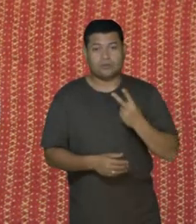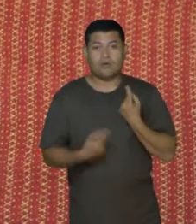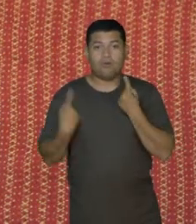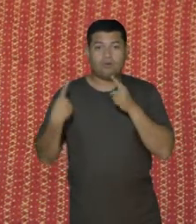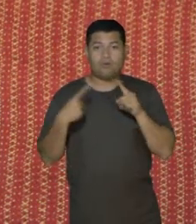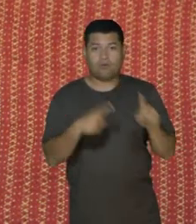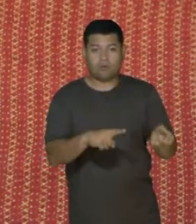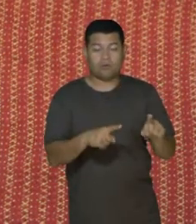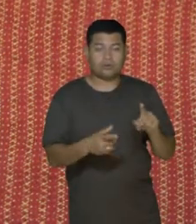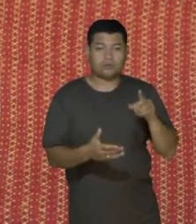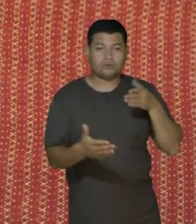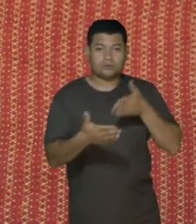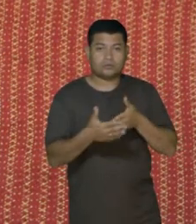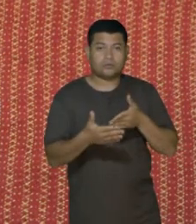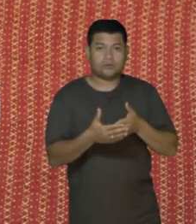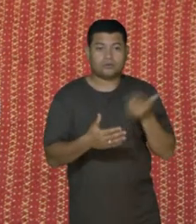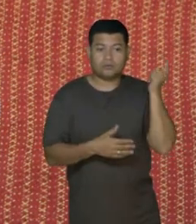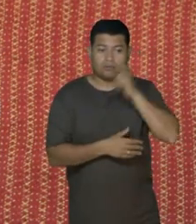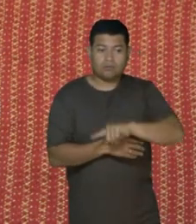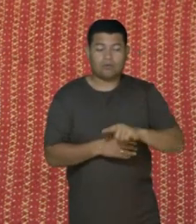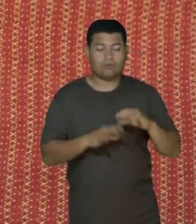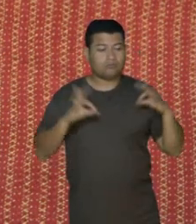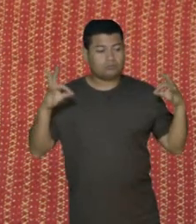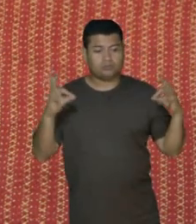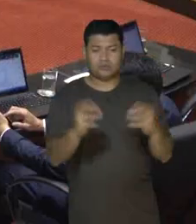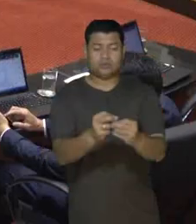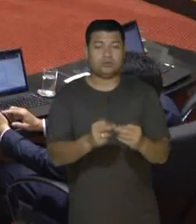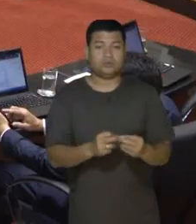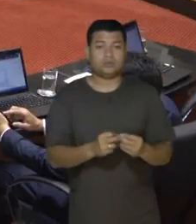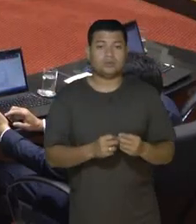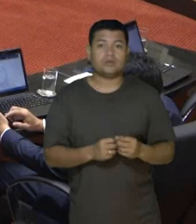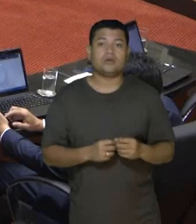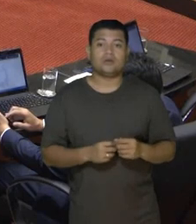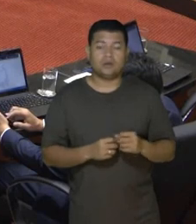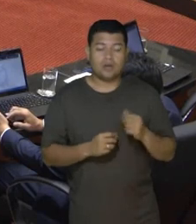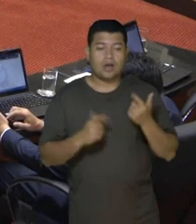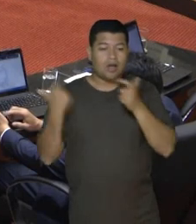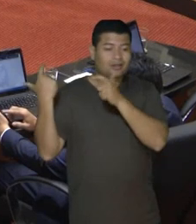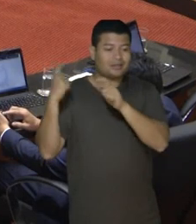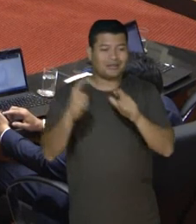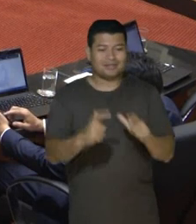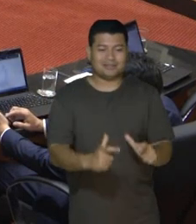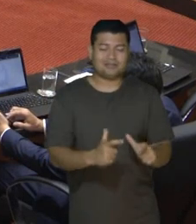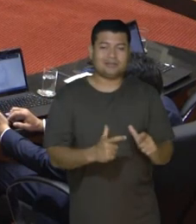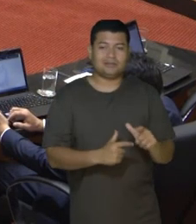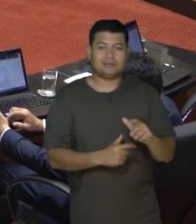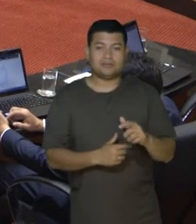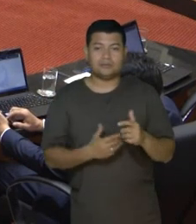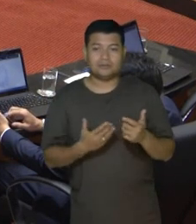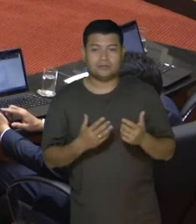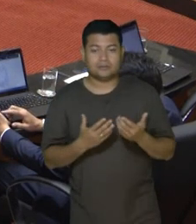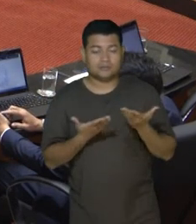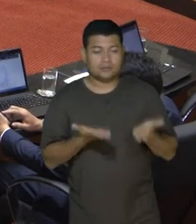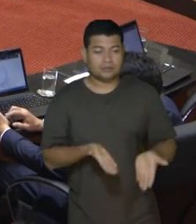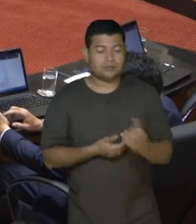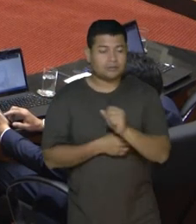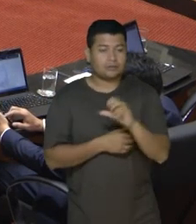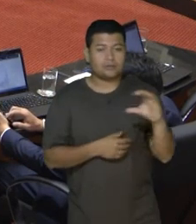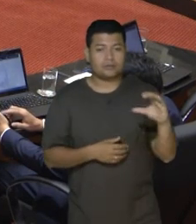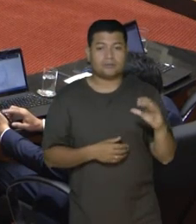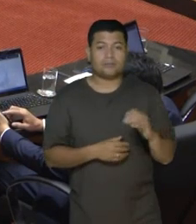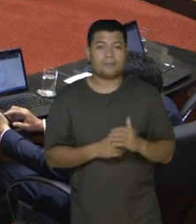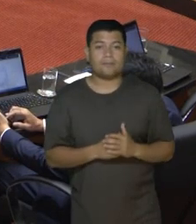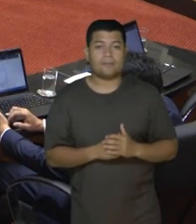por unanimidade. Vamos estar ajudando toda a tradição gaúcha ou toda a tradição catarinense. Seria isso,